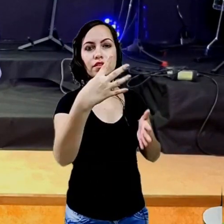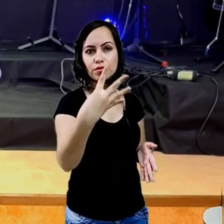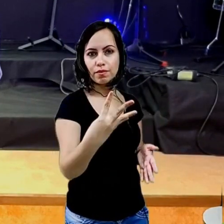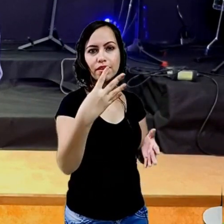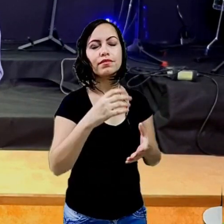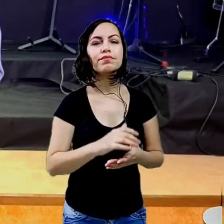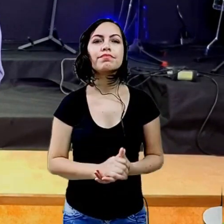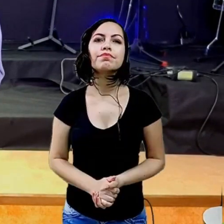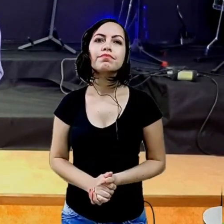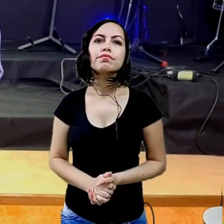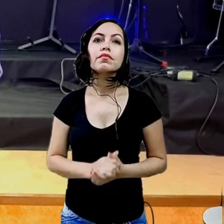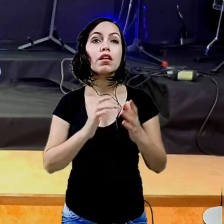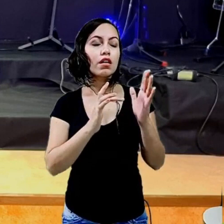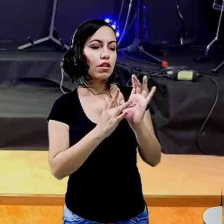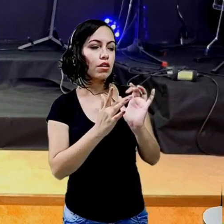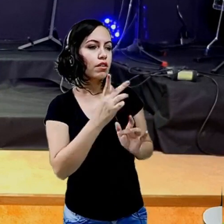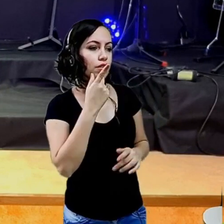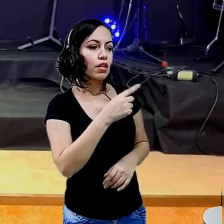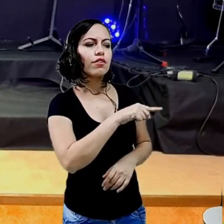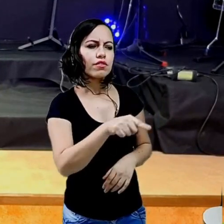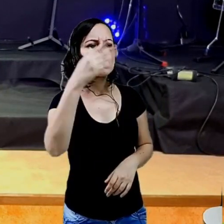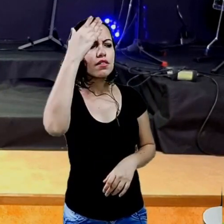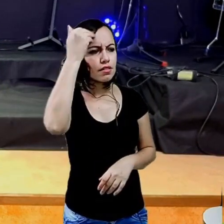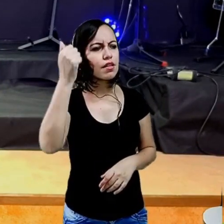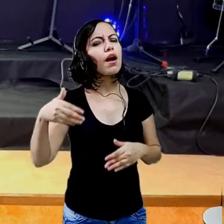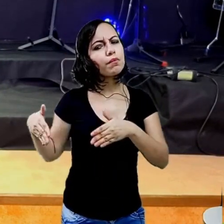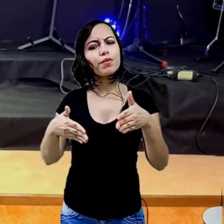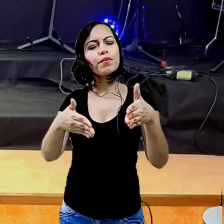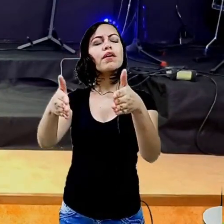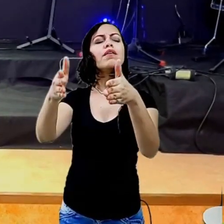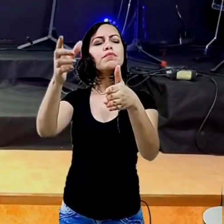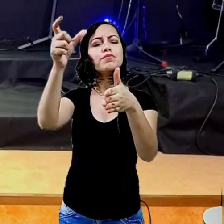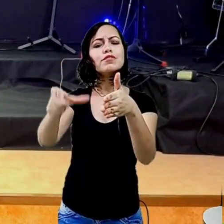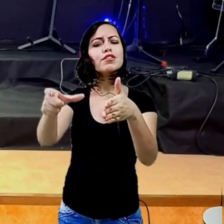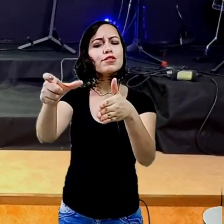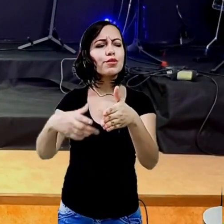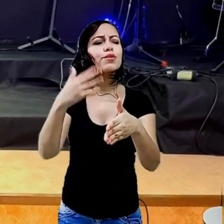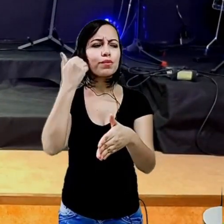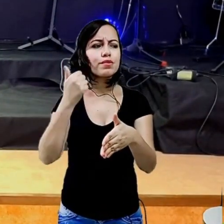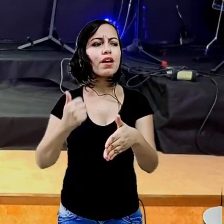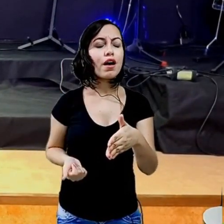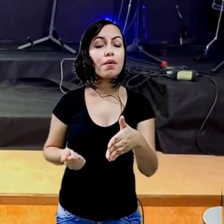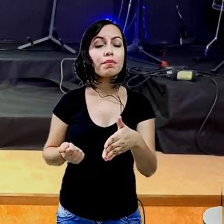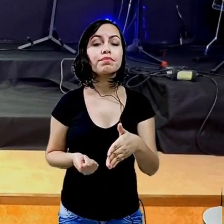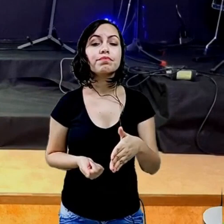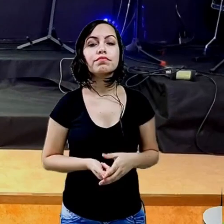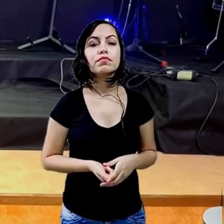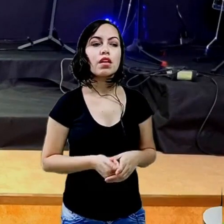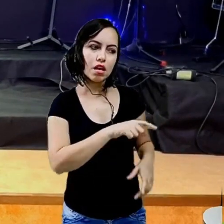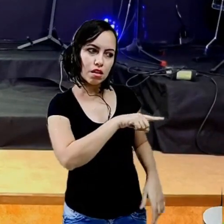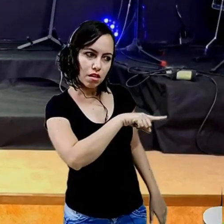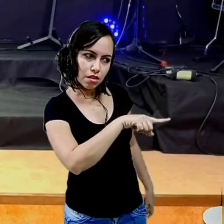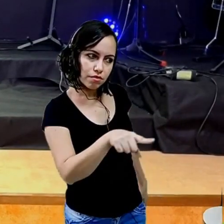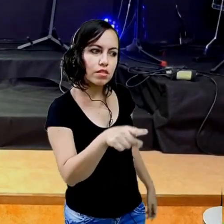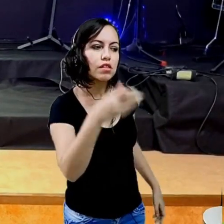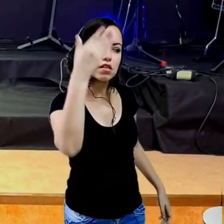Jesus disse: e vós sabeis o caminho para onde eu vou. Jesus fala para os discípulos: